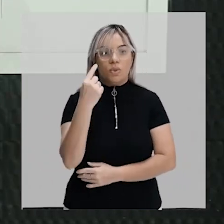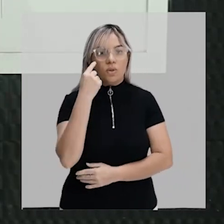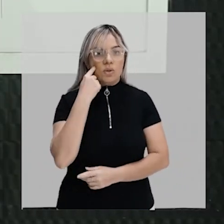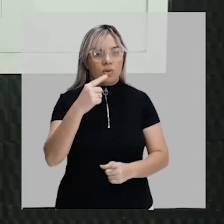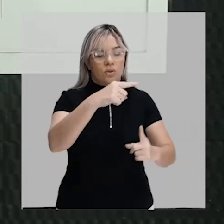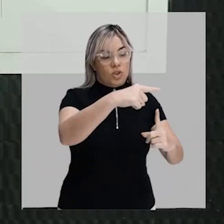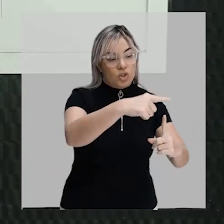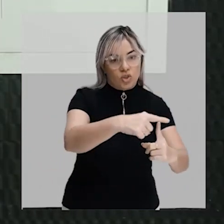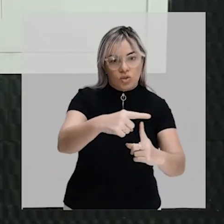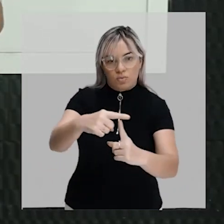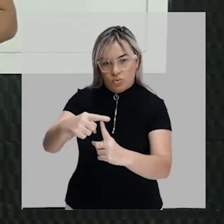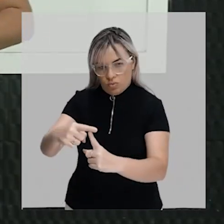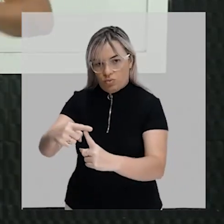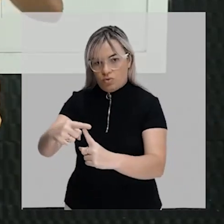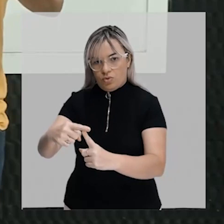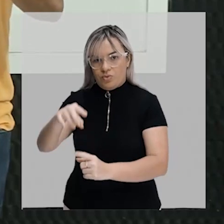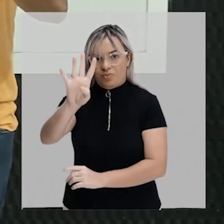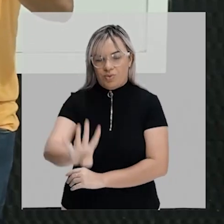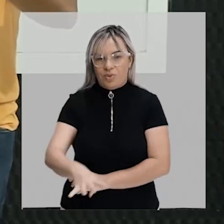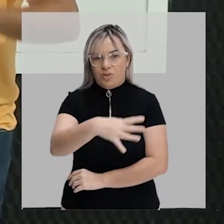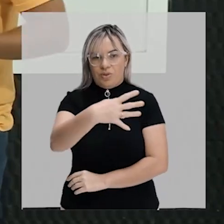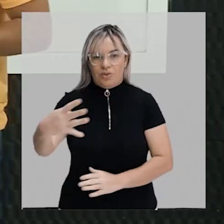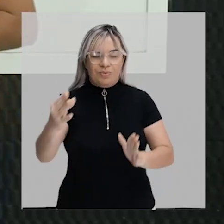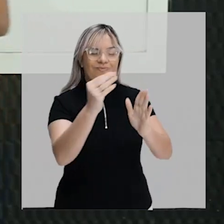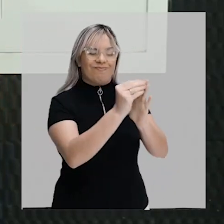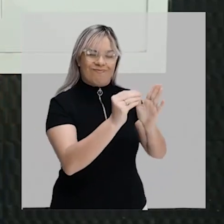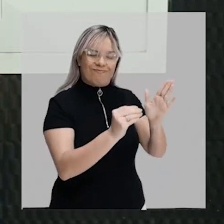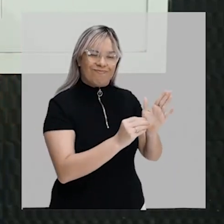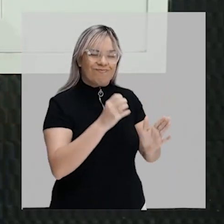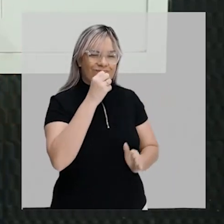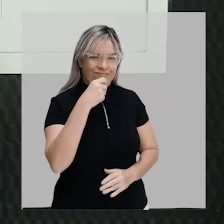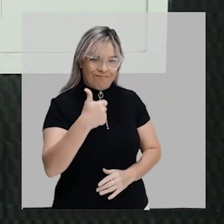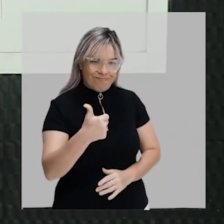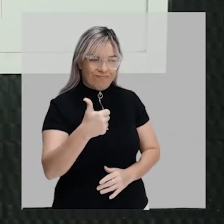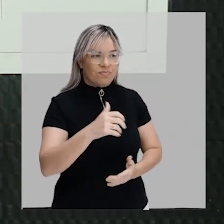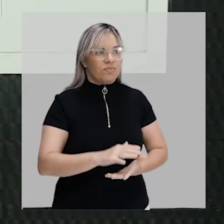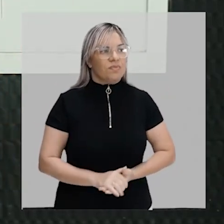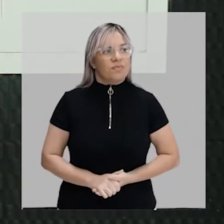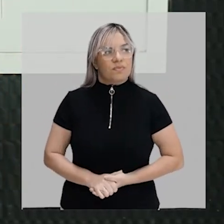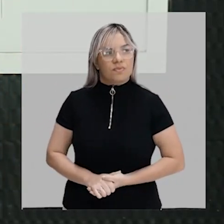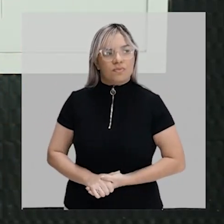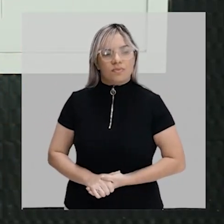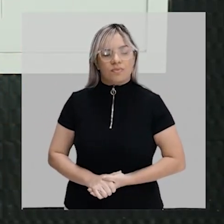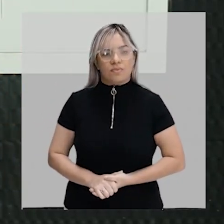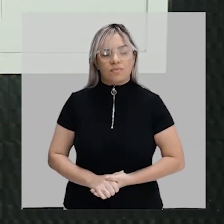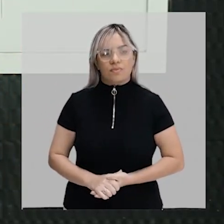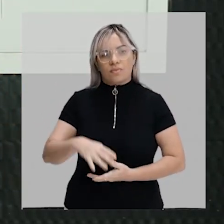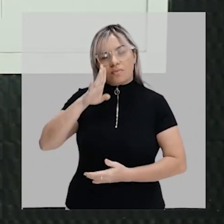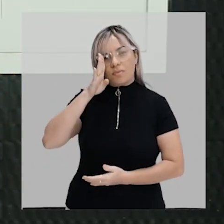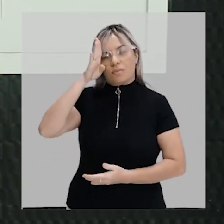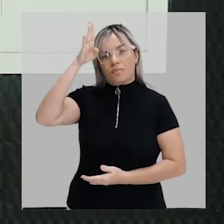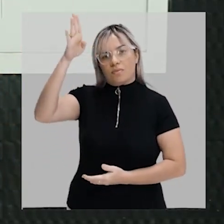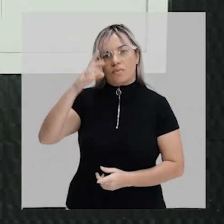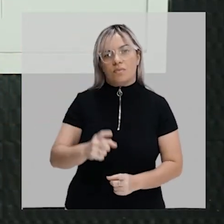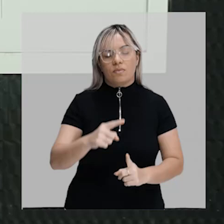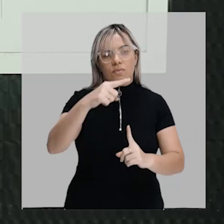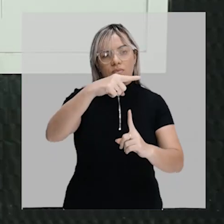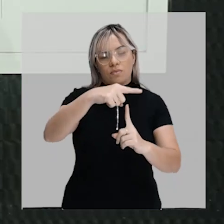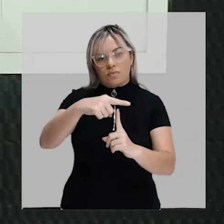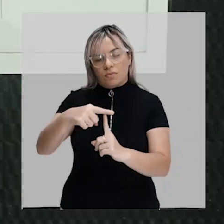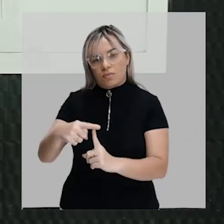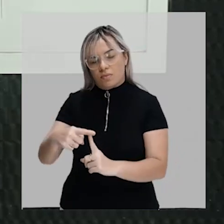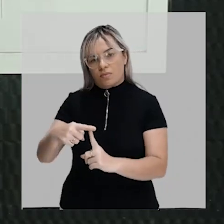matrizes que é o nosso conteúdo da aula de hoje beleza então a gente vai ver alguns as principais tipos de matrizes